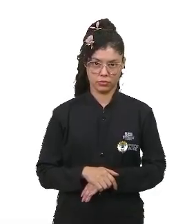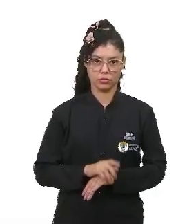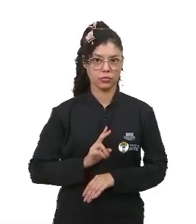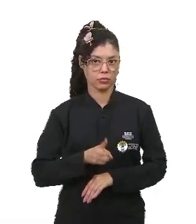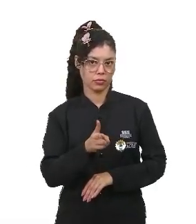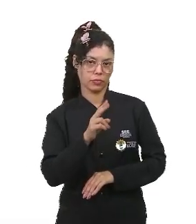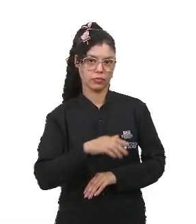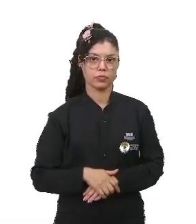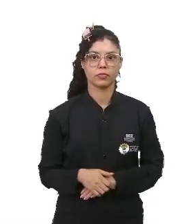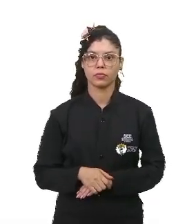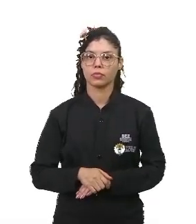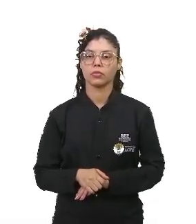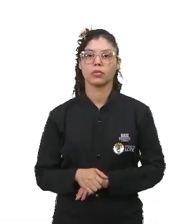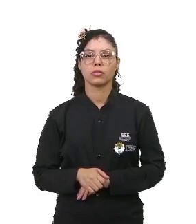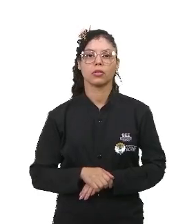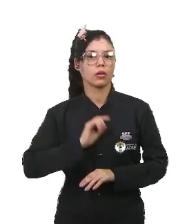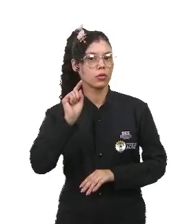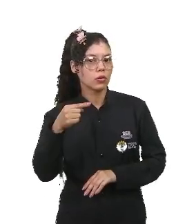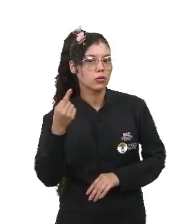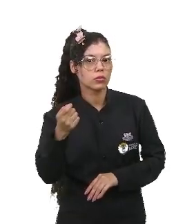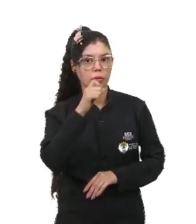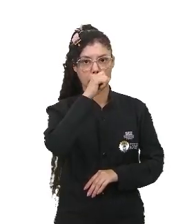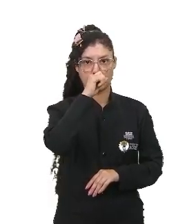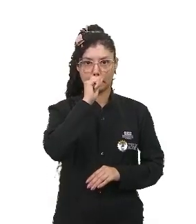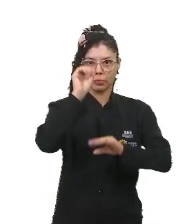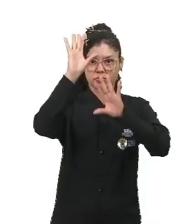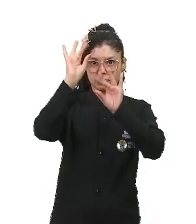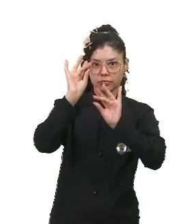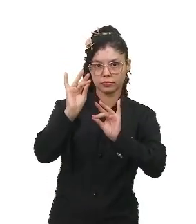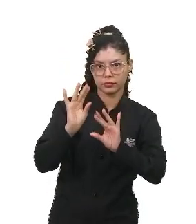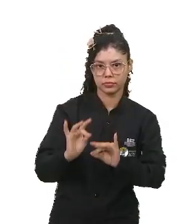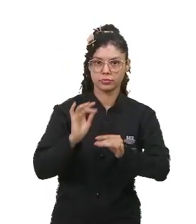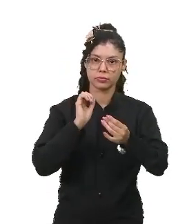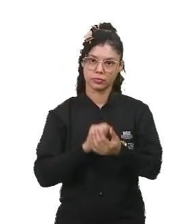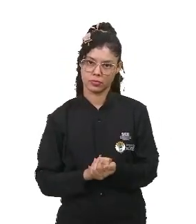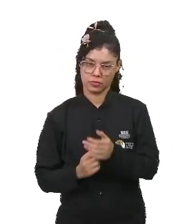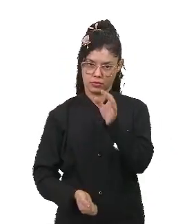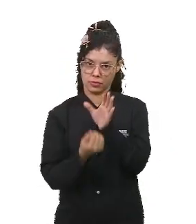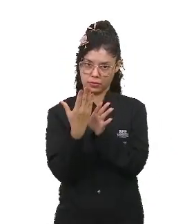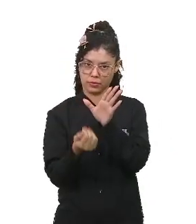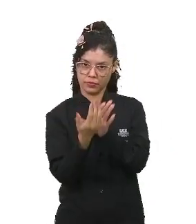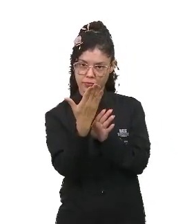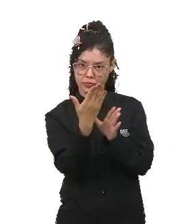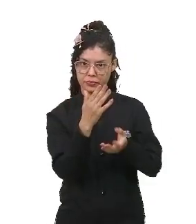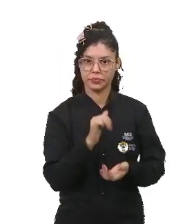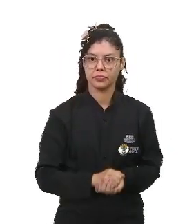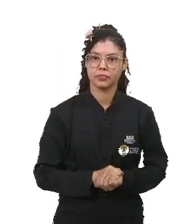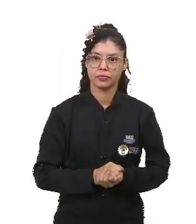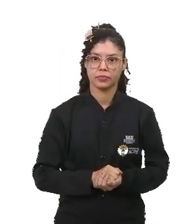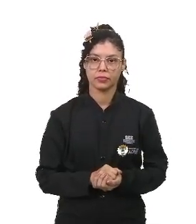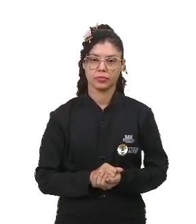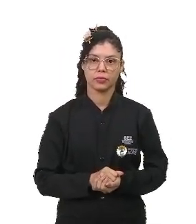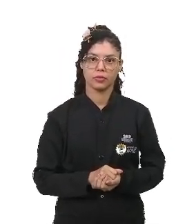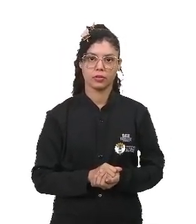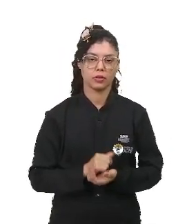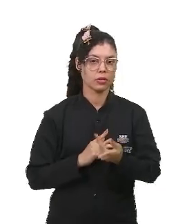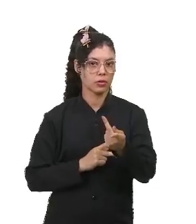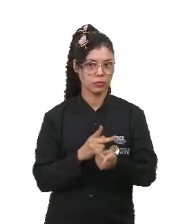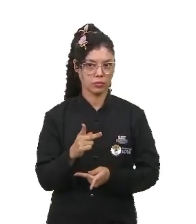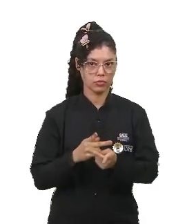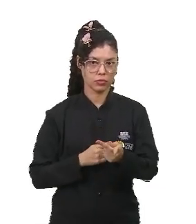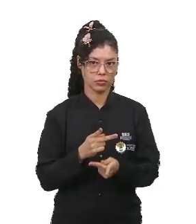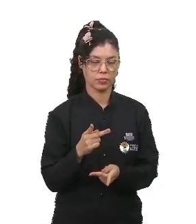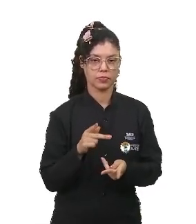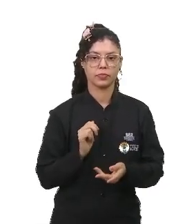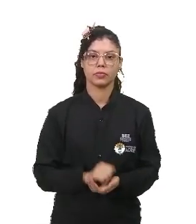Continuando aqui. Depois de todo esse processo de produção, de